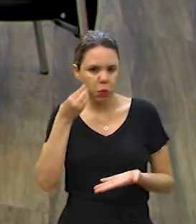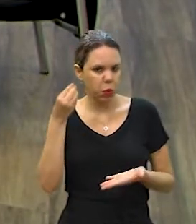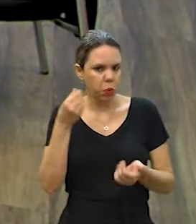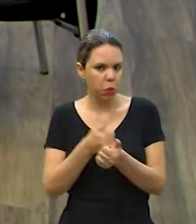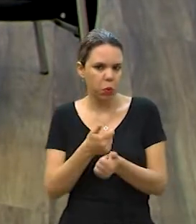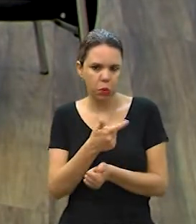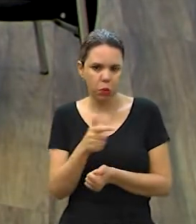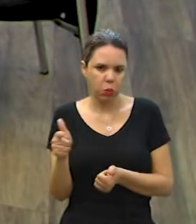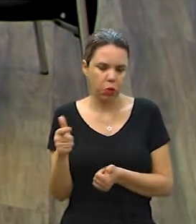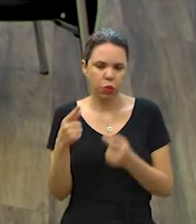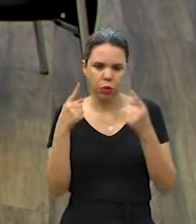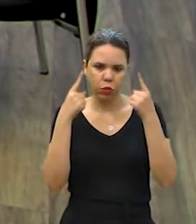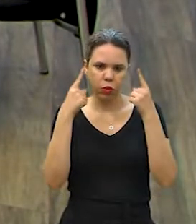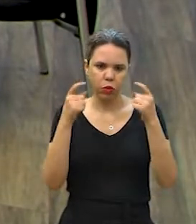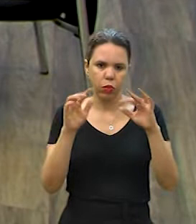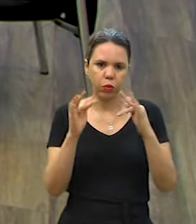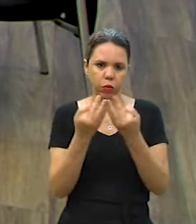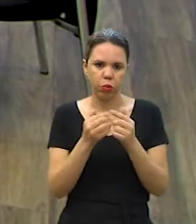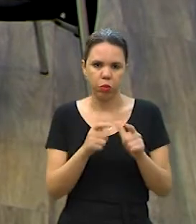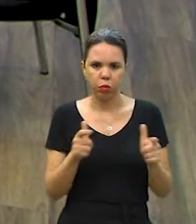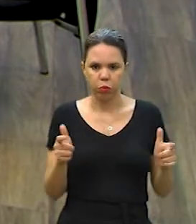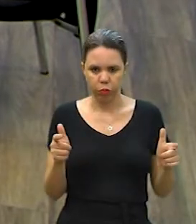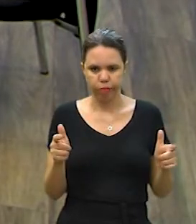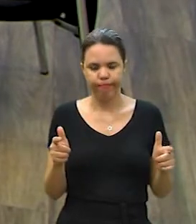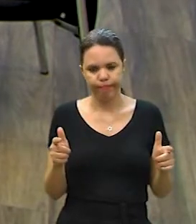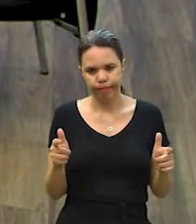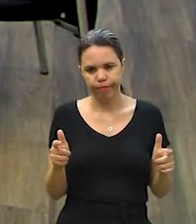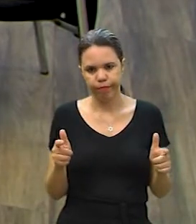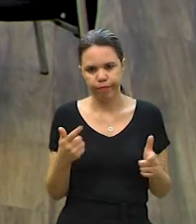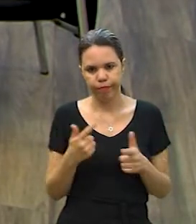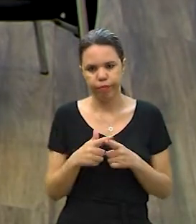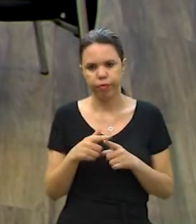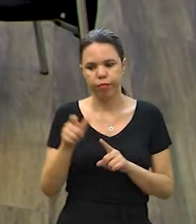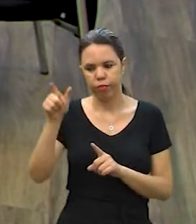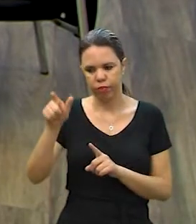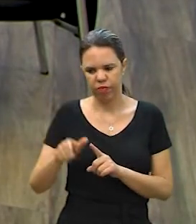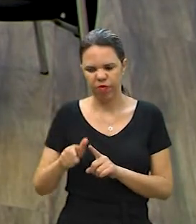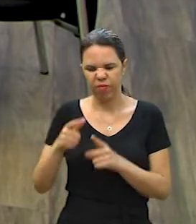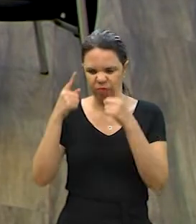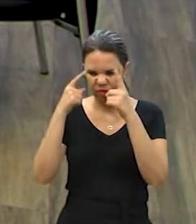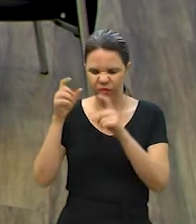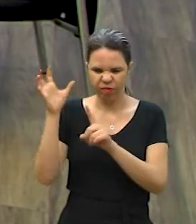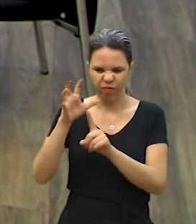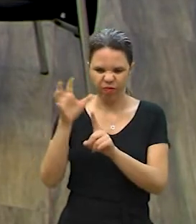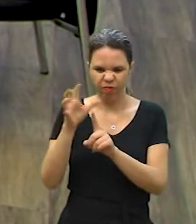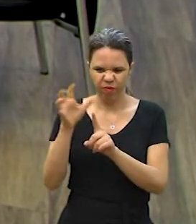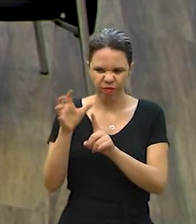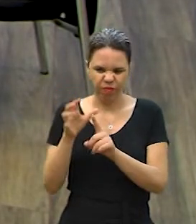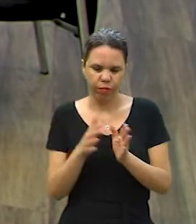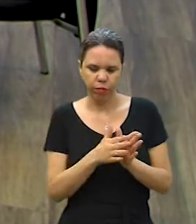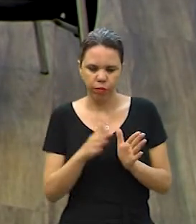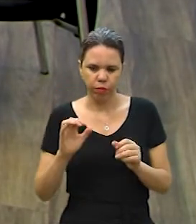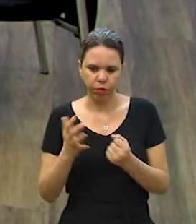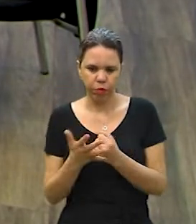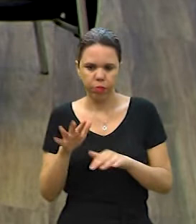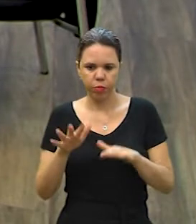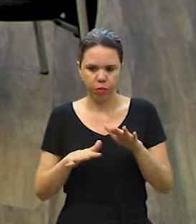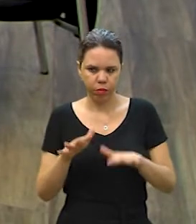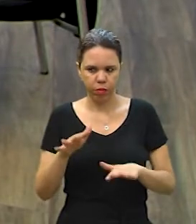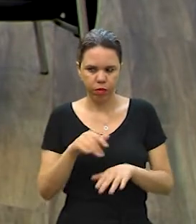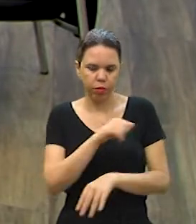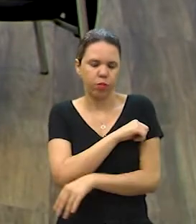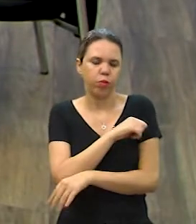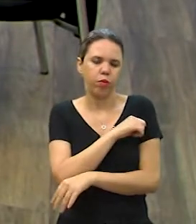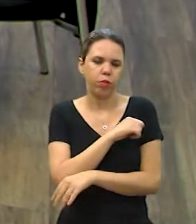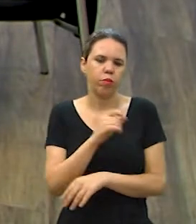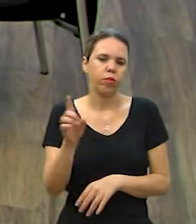E uma violência doméstica que aumentou também, porque o agressor ficou com a vítima nesse período de pandemia. Muitas vezes este aluno